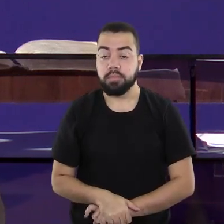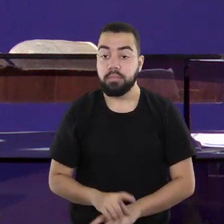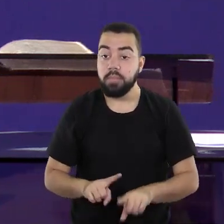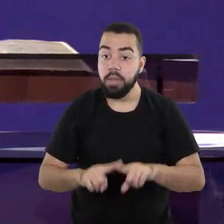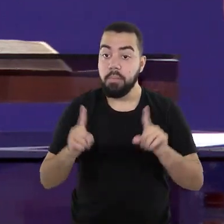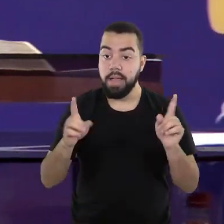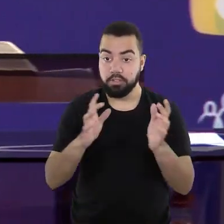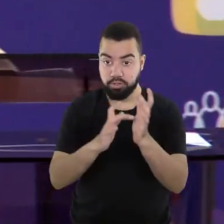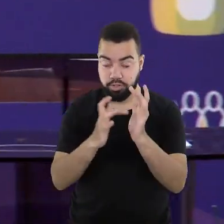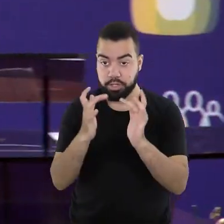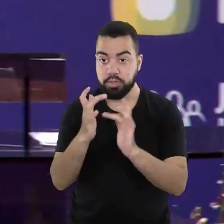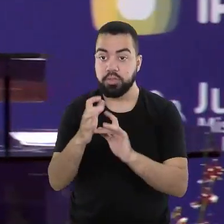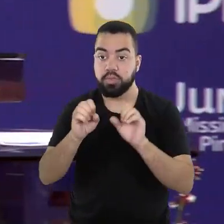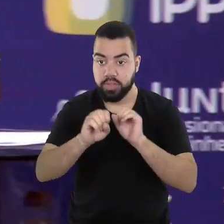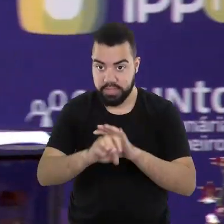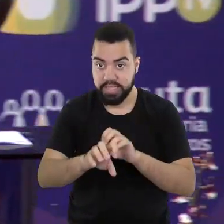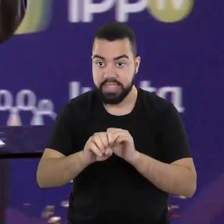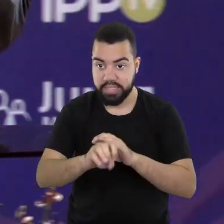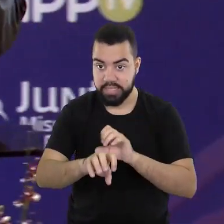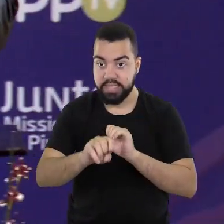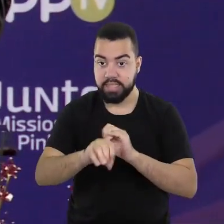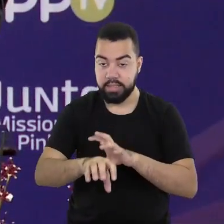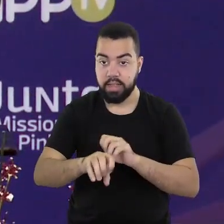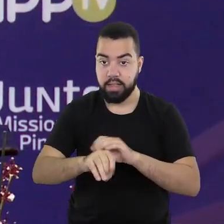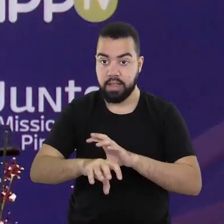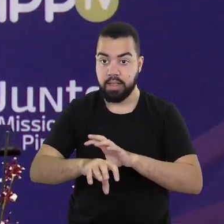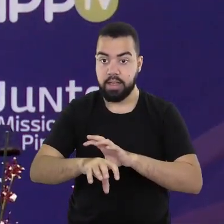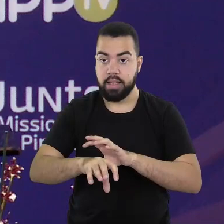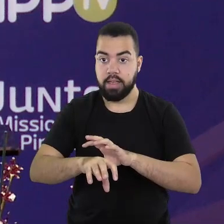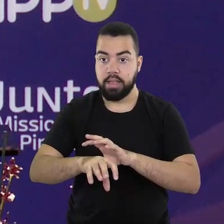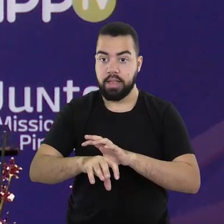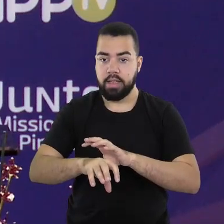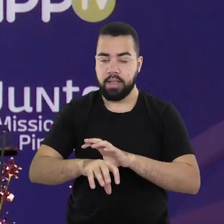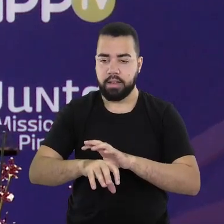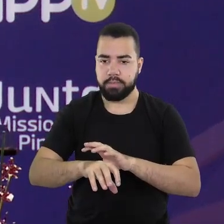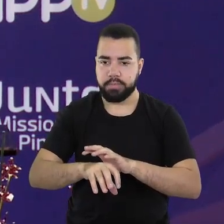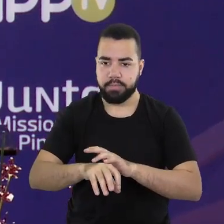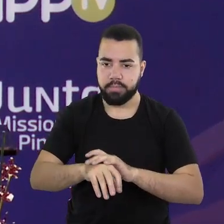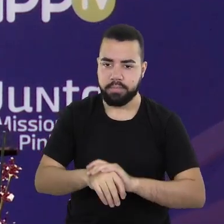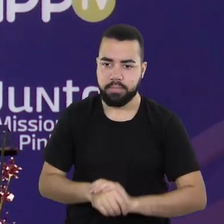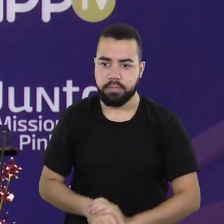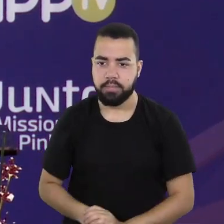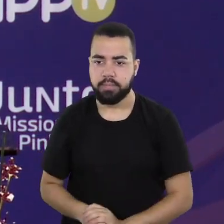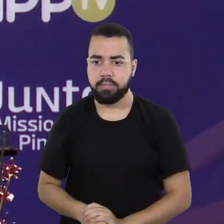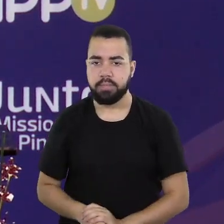Mas o que Jesus Cristo vai nos ensinar nesse texto, que